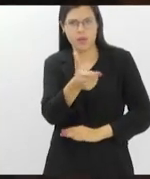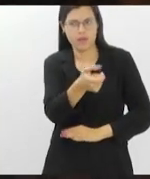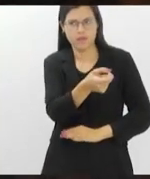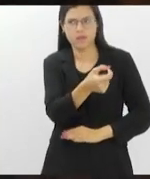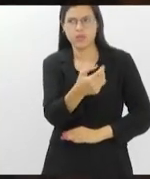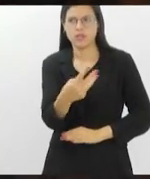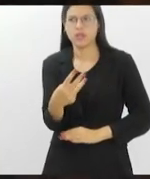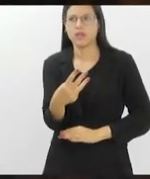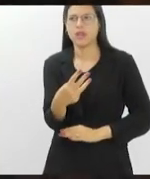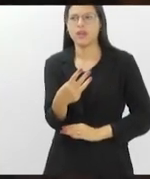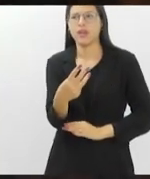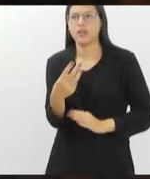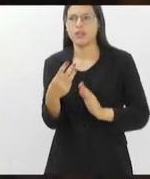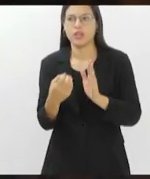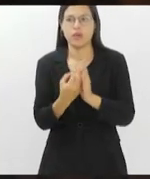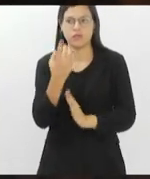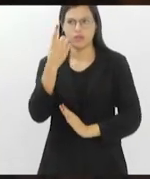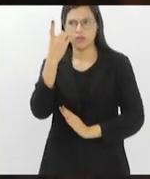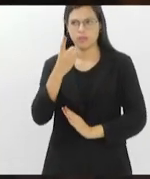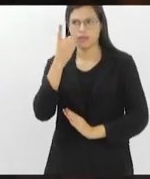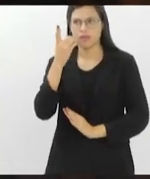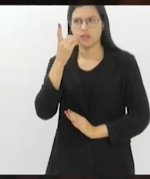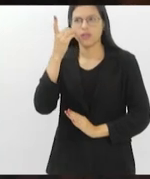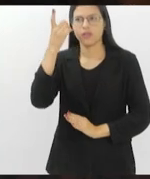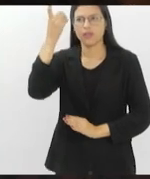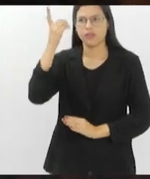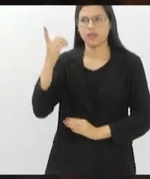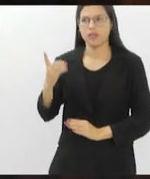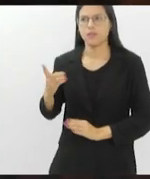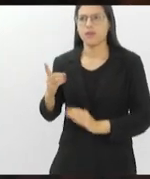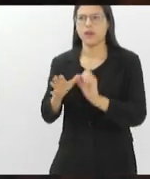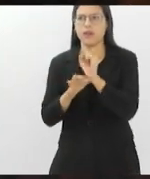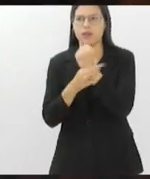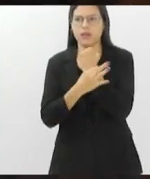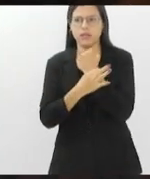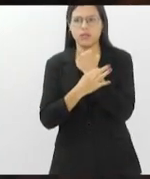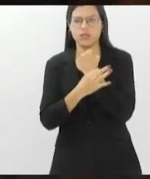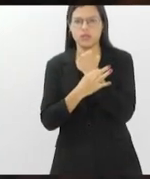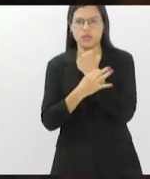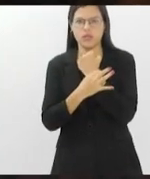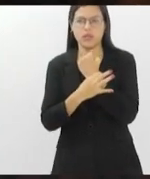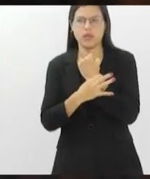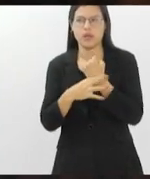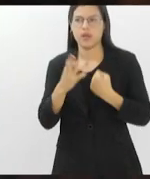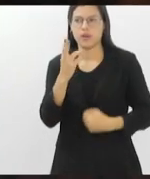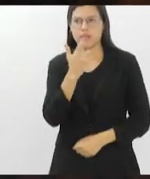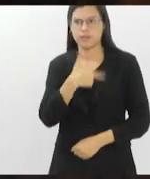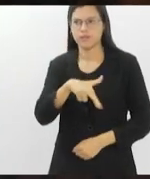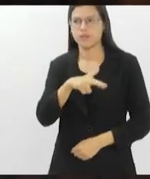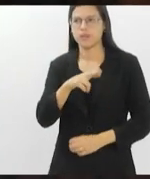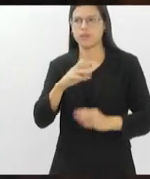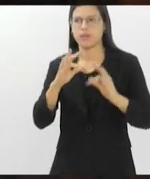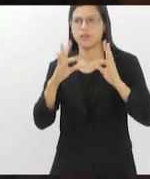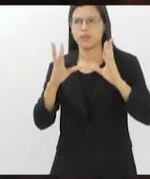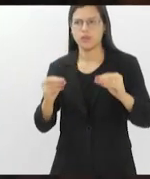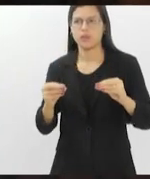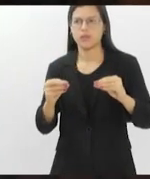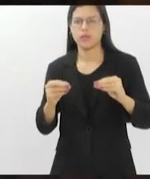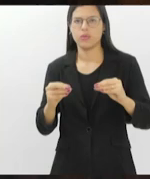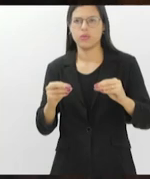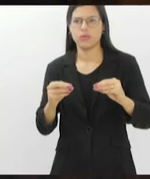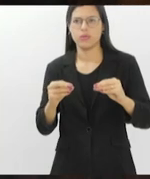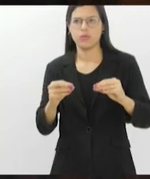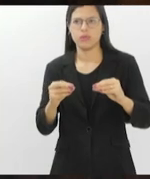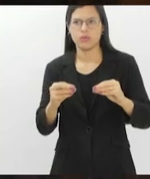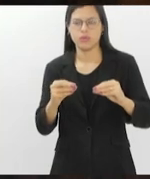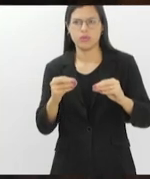de autoria da deputada Dani Balbi, que dispõe sobre a garantia aos religiosos de todas as confissões